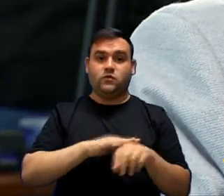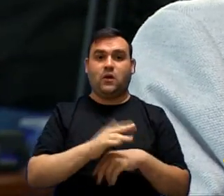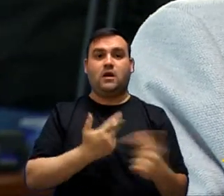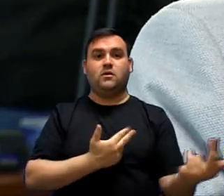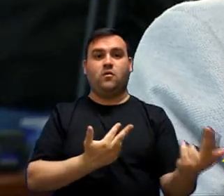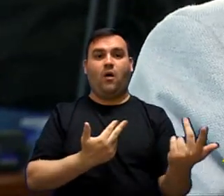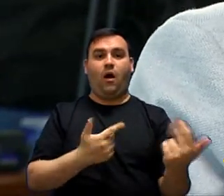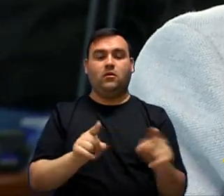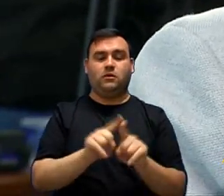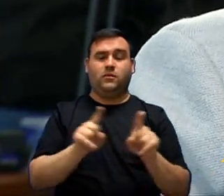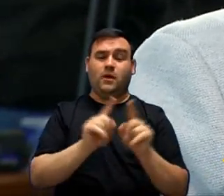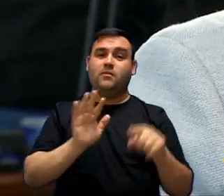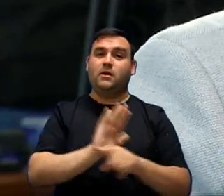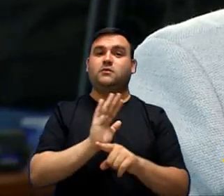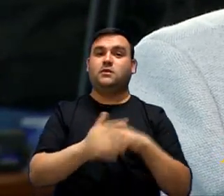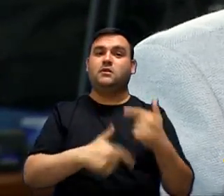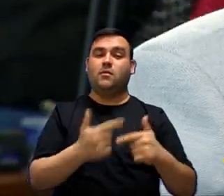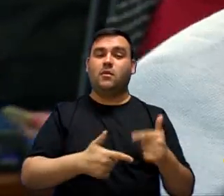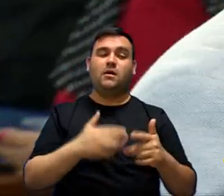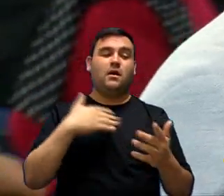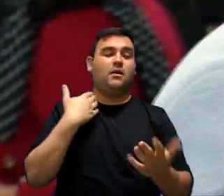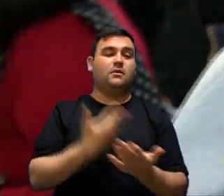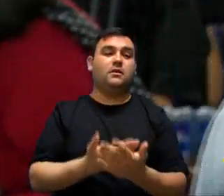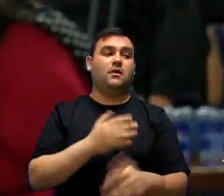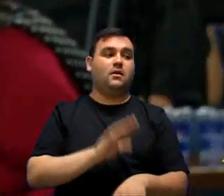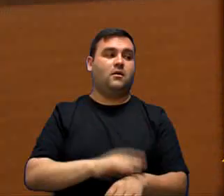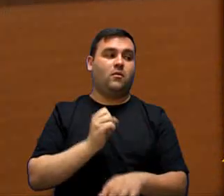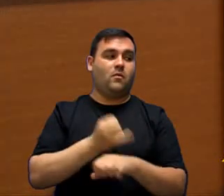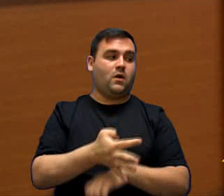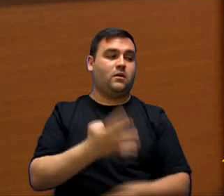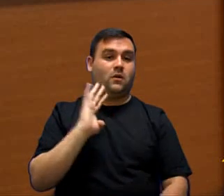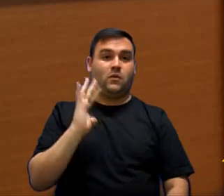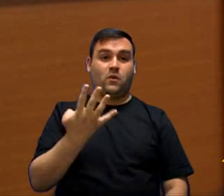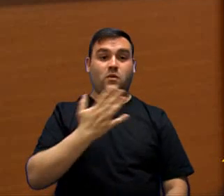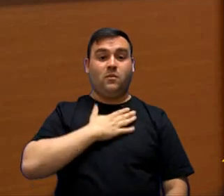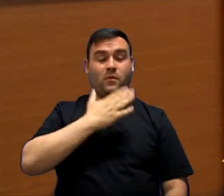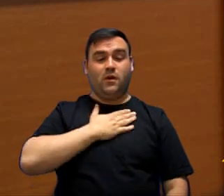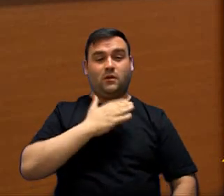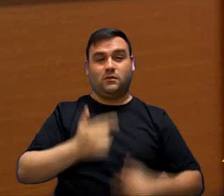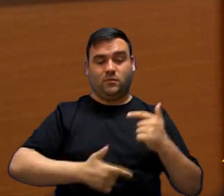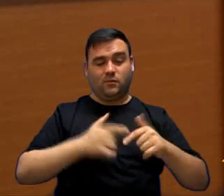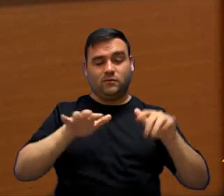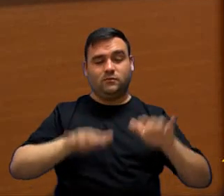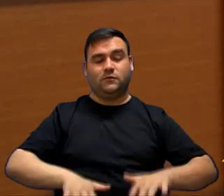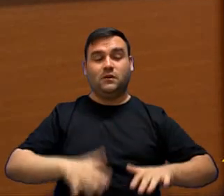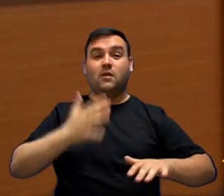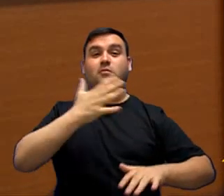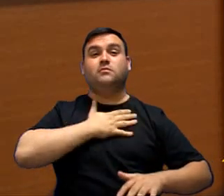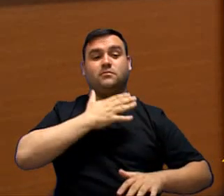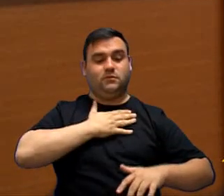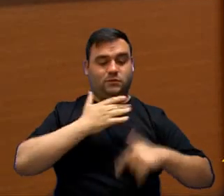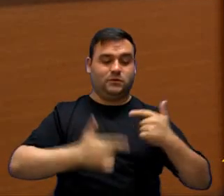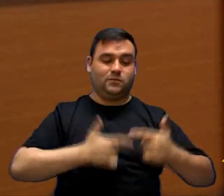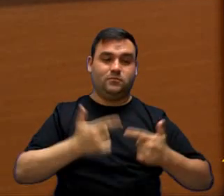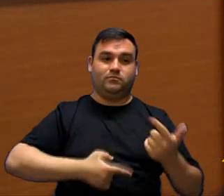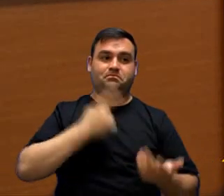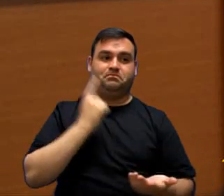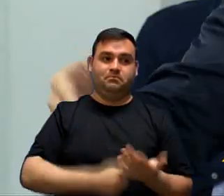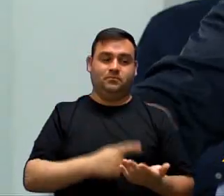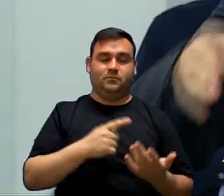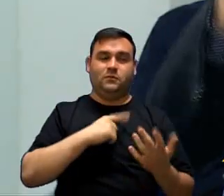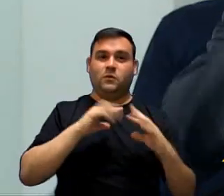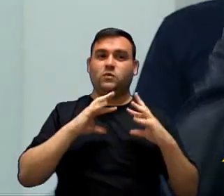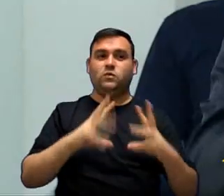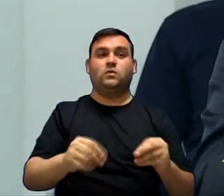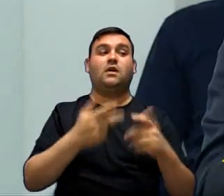meus assessores já ficam, trabalham até às 4 da manhã, se precisar. Os meus assessores ficam. Os meus assessores são comprometidos com o povo. Estou